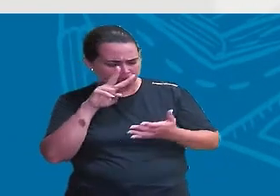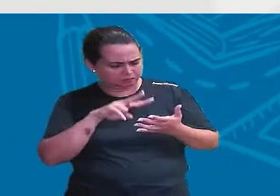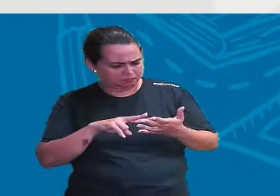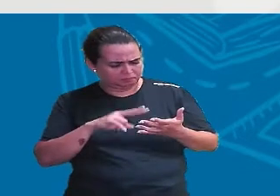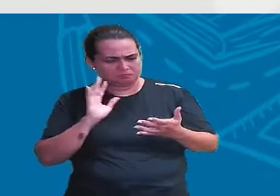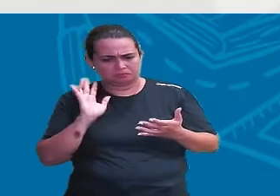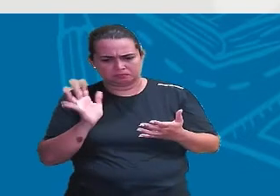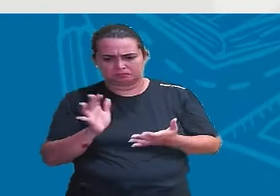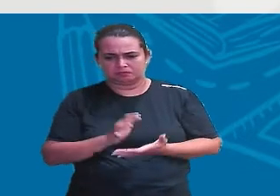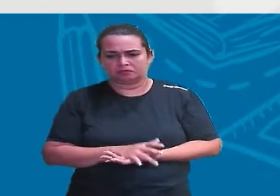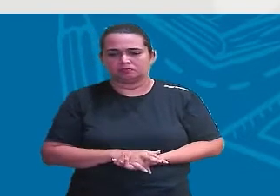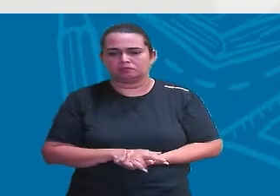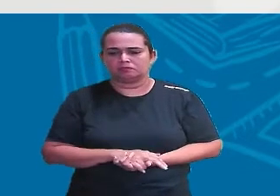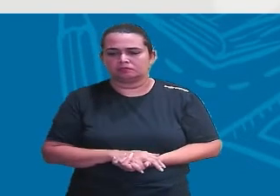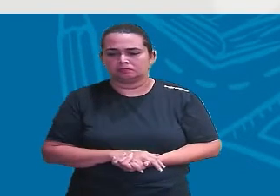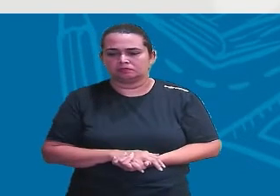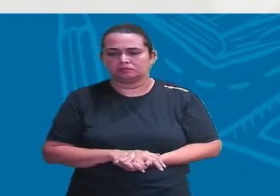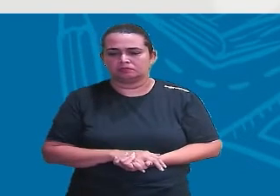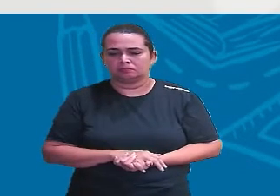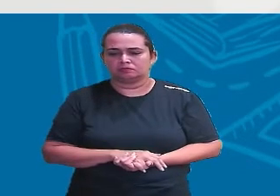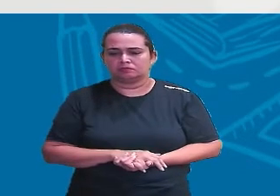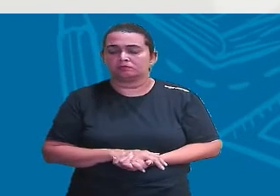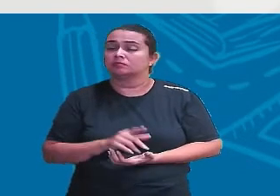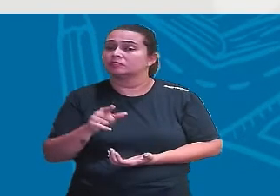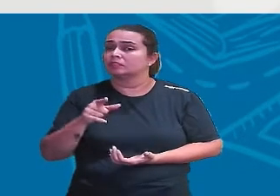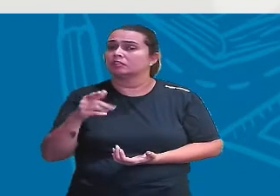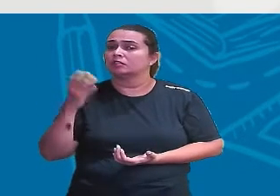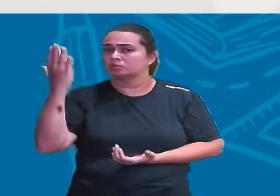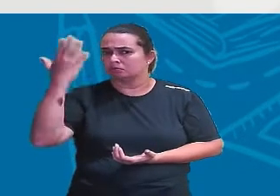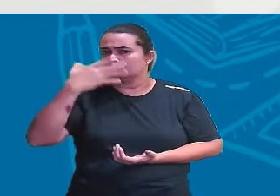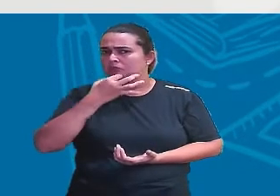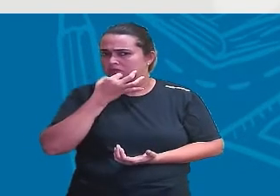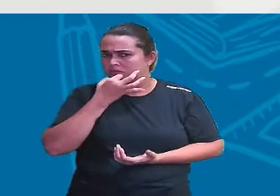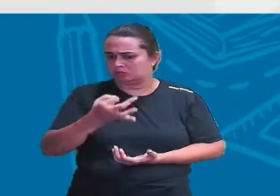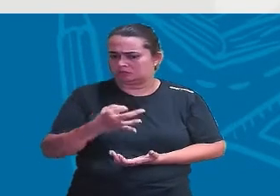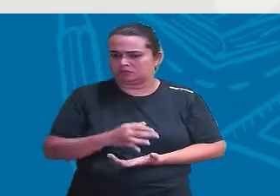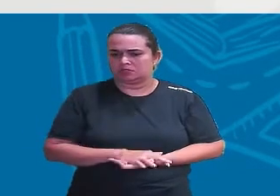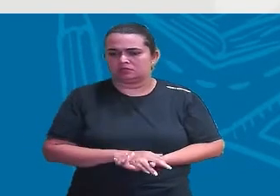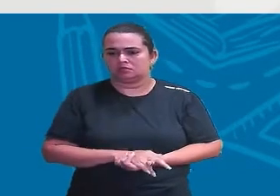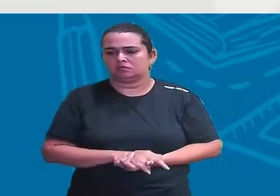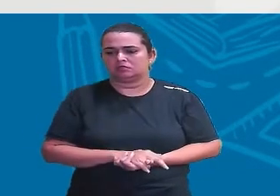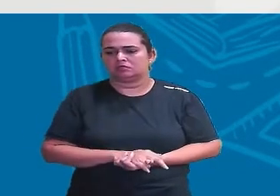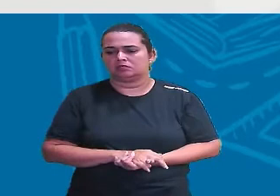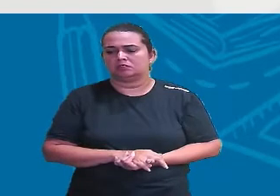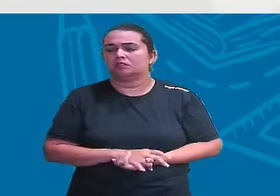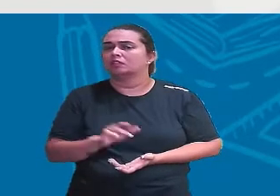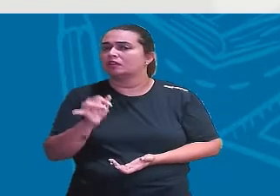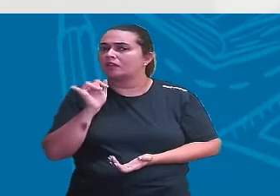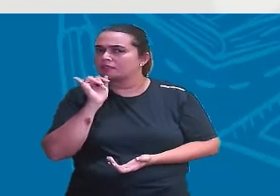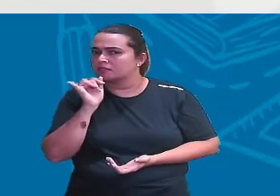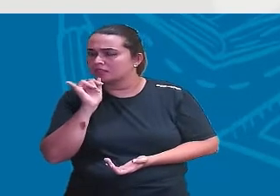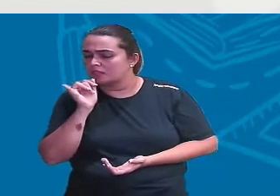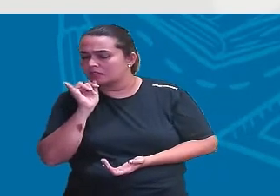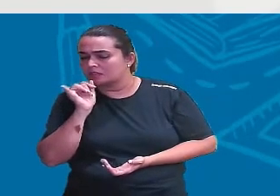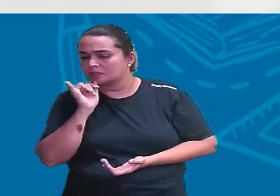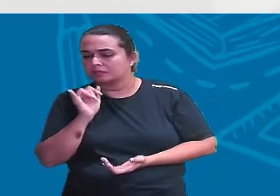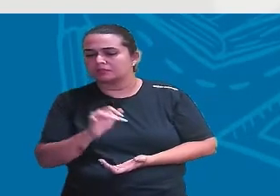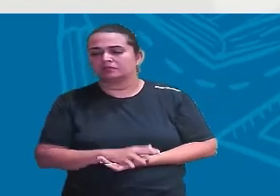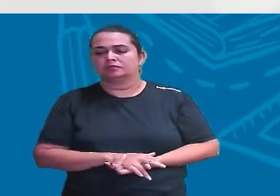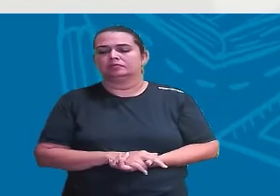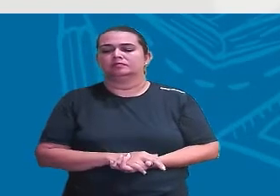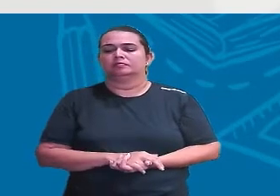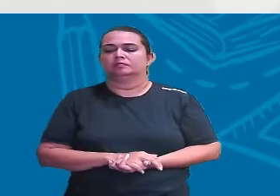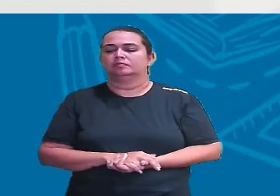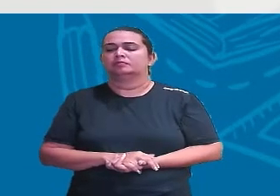ponto. E como é que a gente usa esse para provar um ponto? For example, muito utilizado. E lembra também que ele pode ser